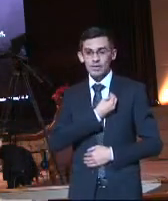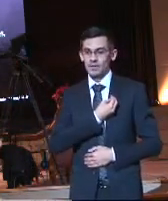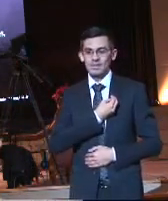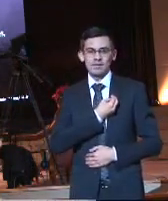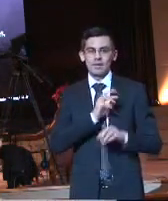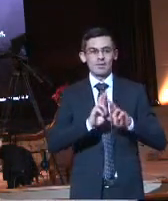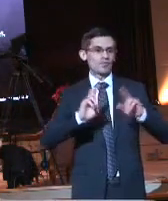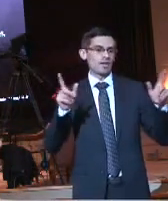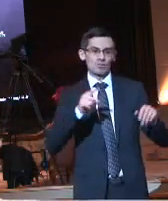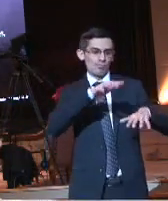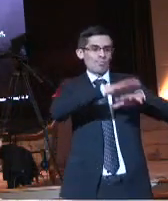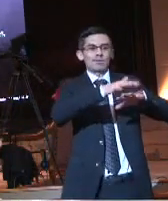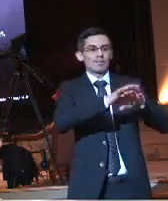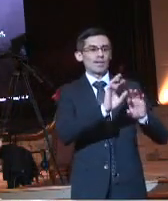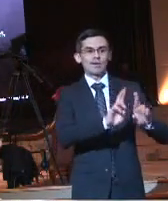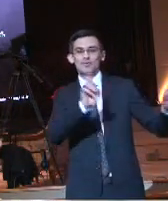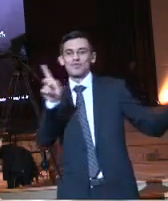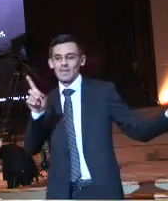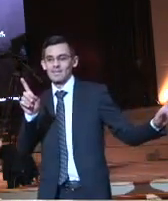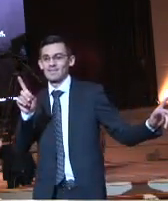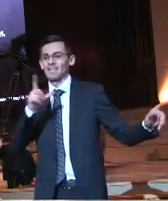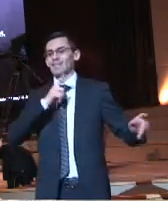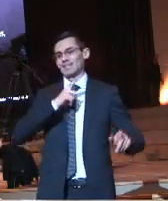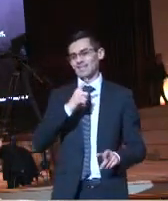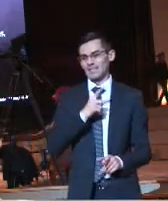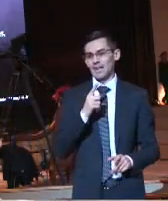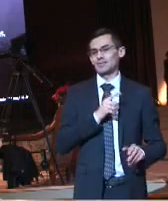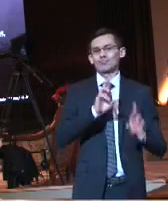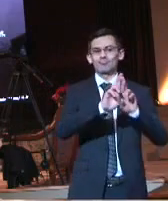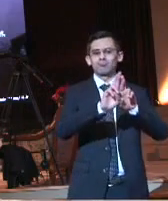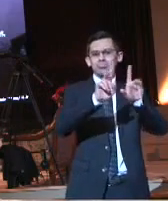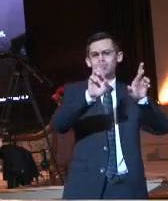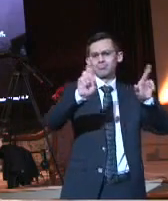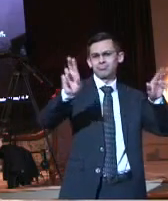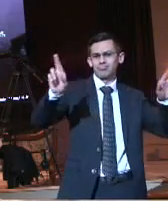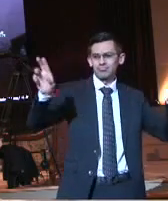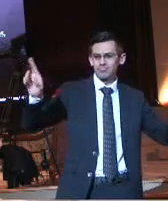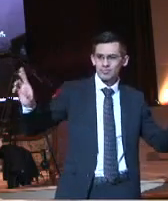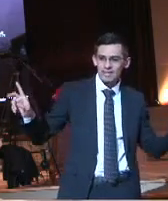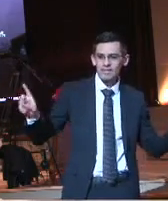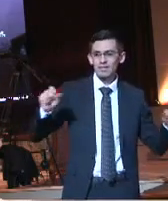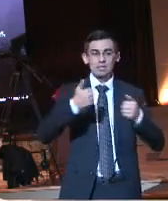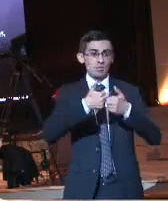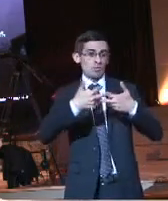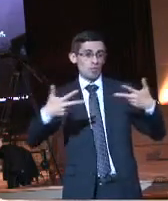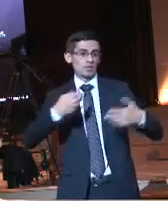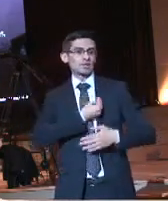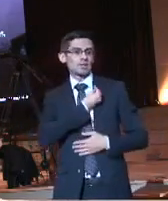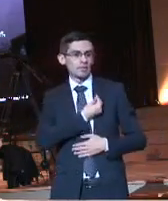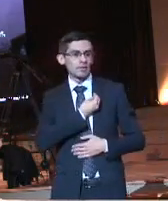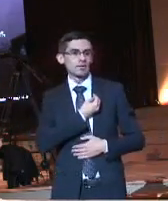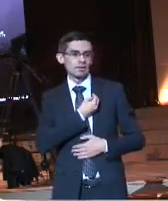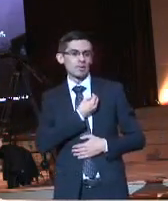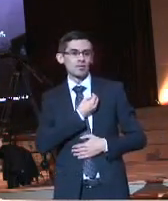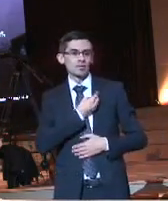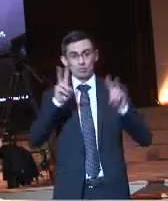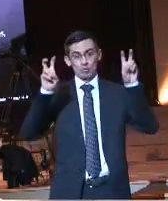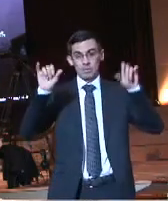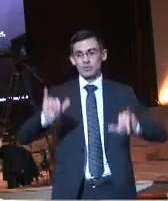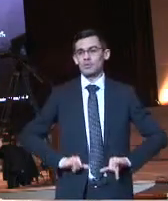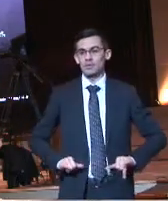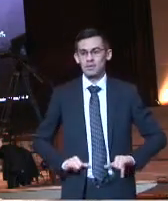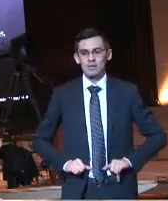equação de primeiro grau, que existem várias variáveis nessa equação. Não adianta